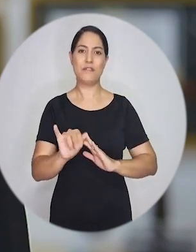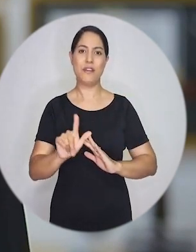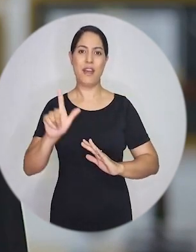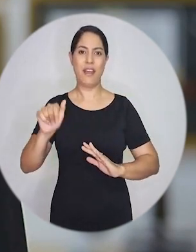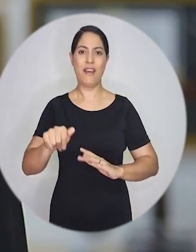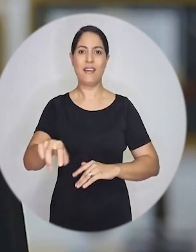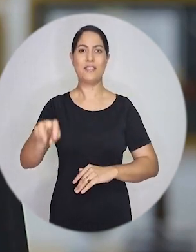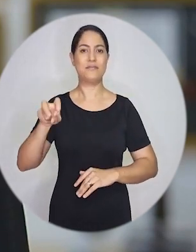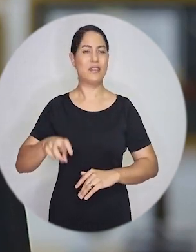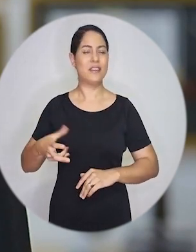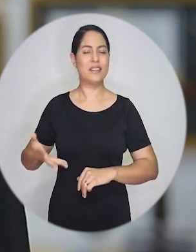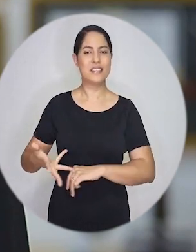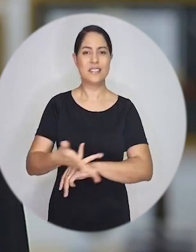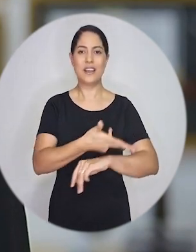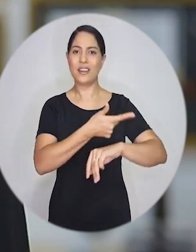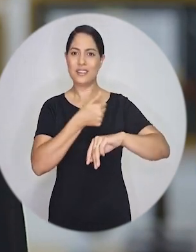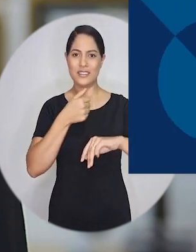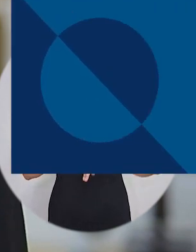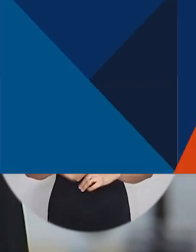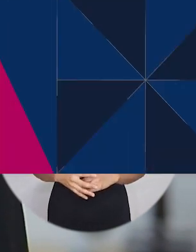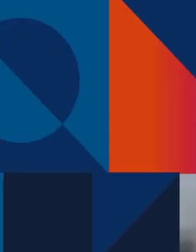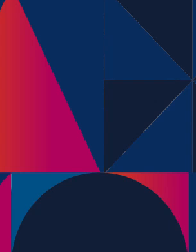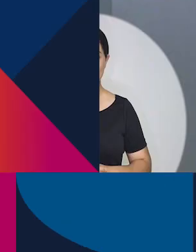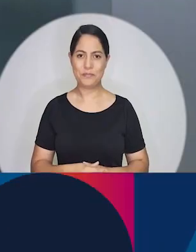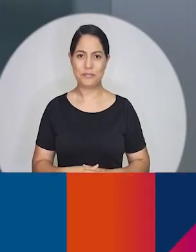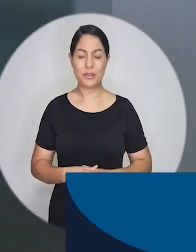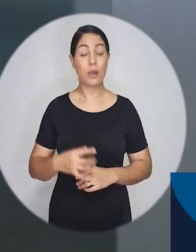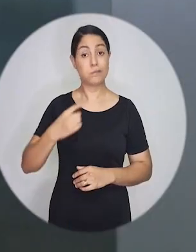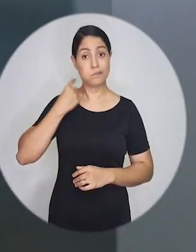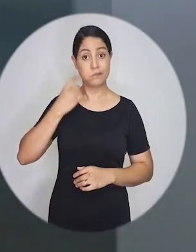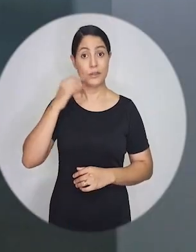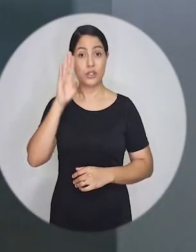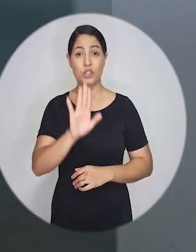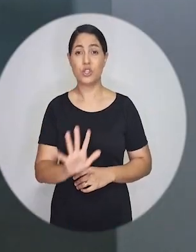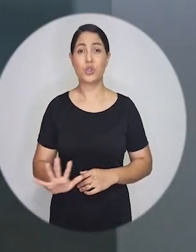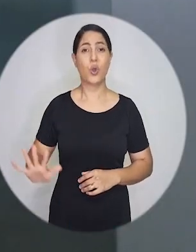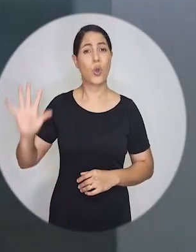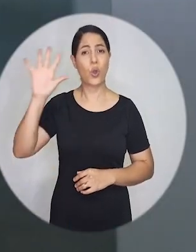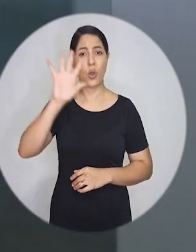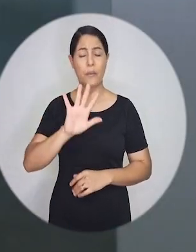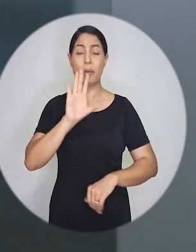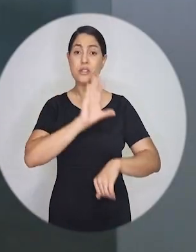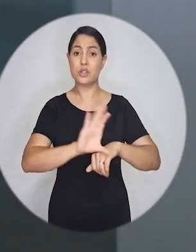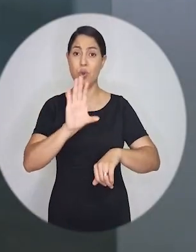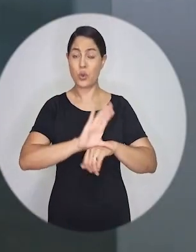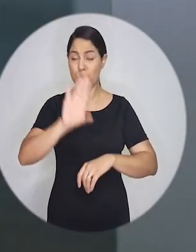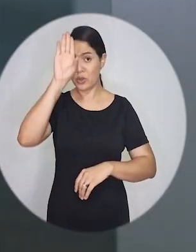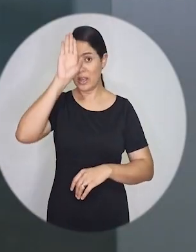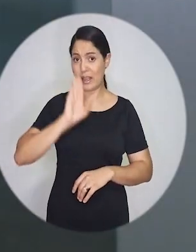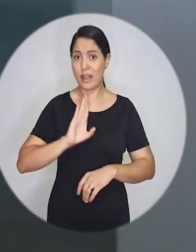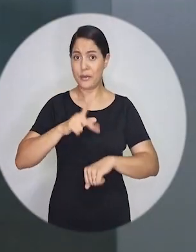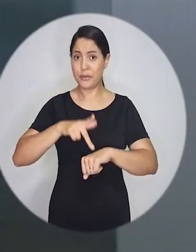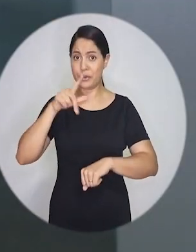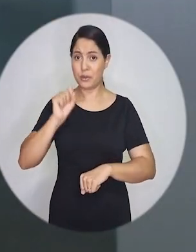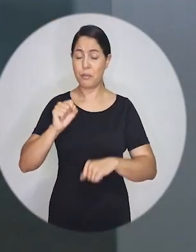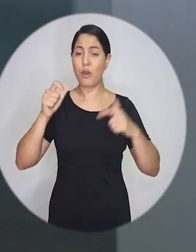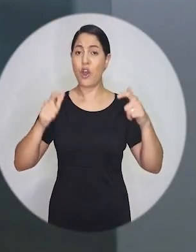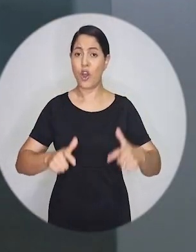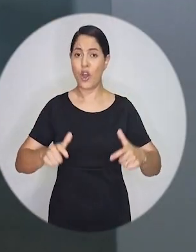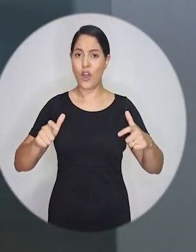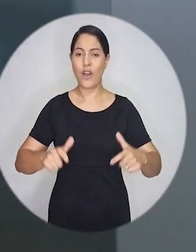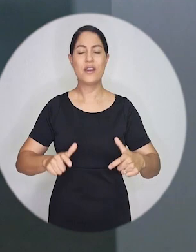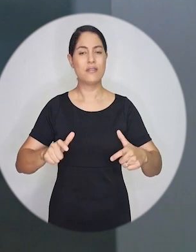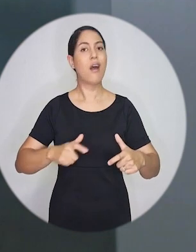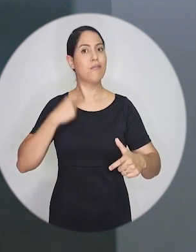www.conferencia.oab.org.br e garantam seu lugar neste evento extraordinário. Atenção, advogados e advogadas de todo o país. O curso gratuito